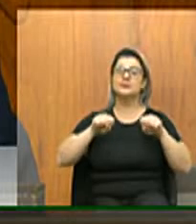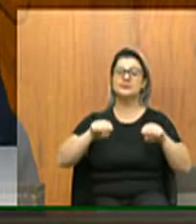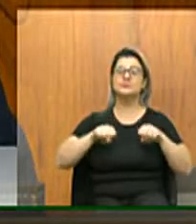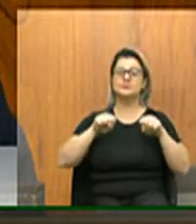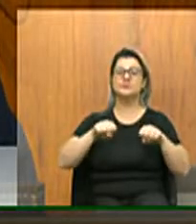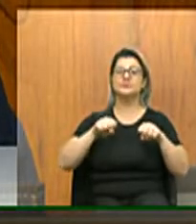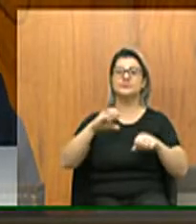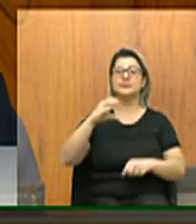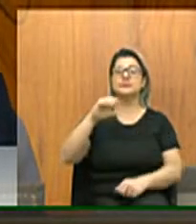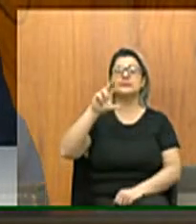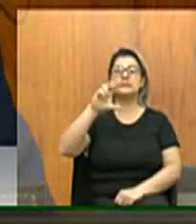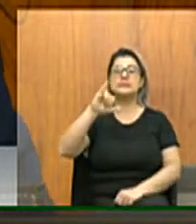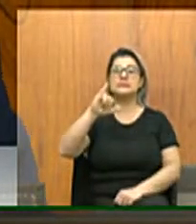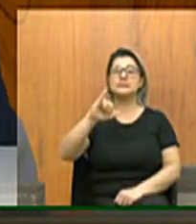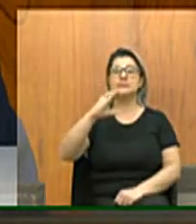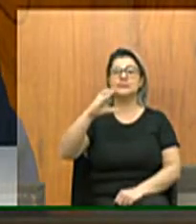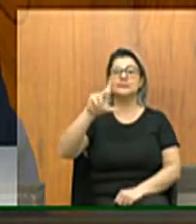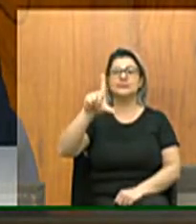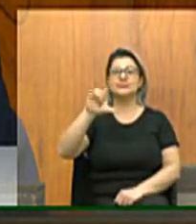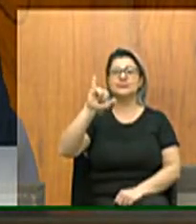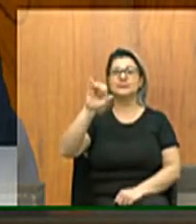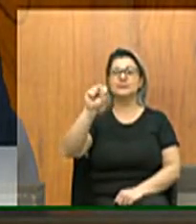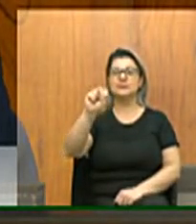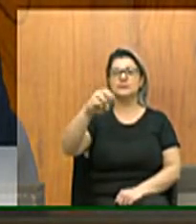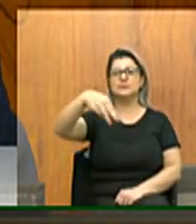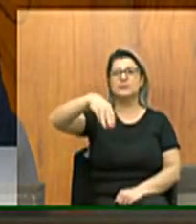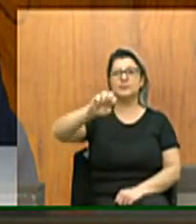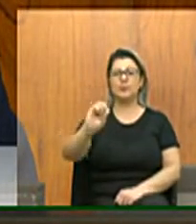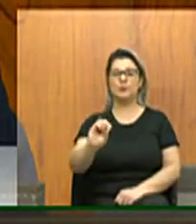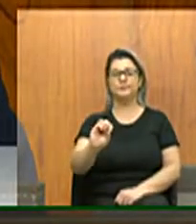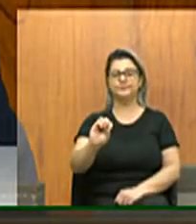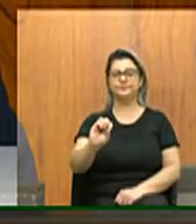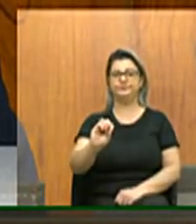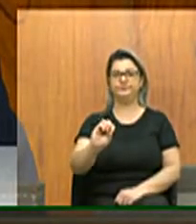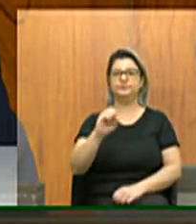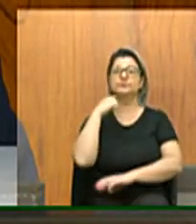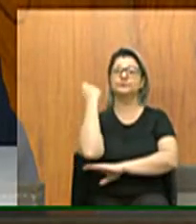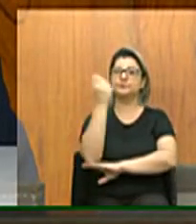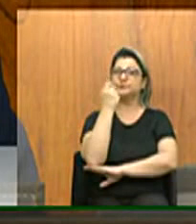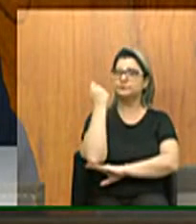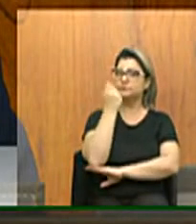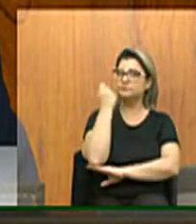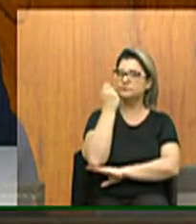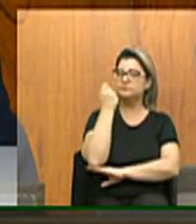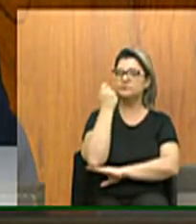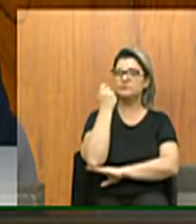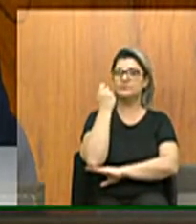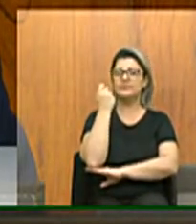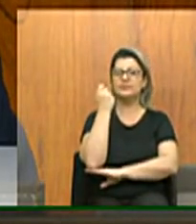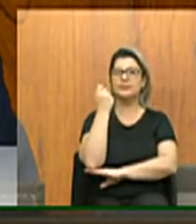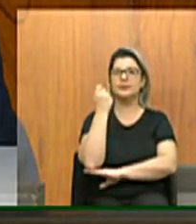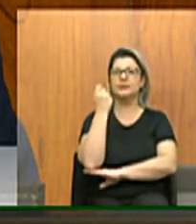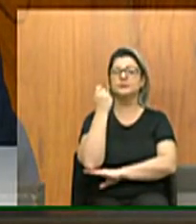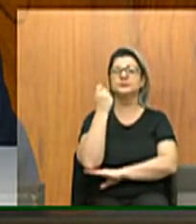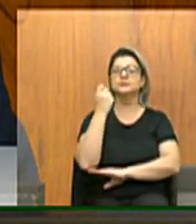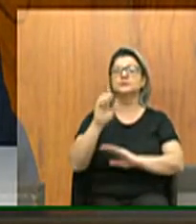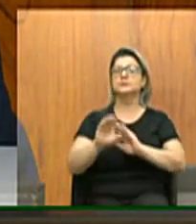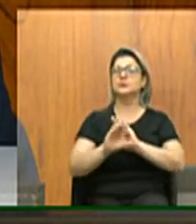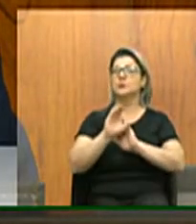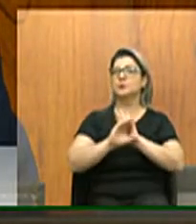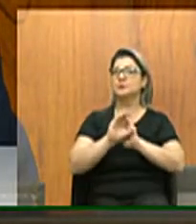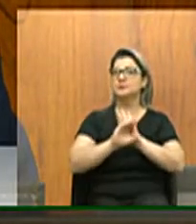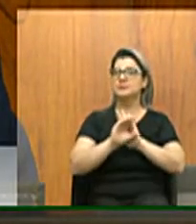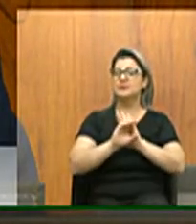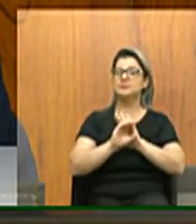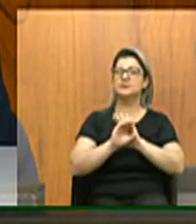ciclismo no Rio Grande do Sul. Com parecer favorável da Comissão de Constituição e Justiça, tendo